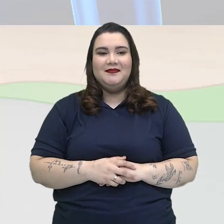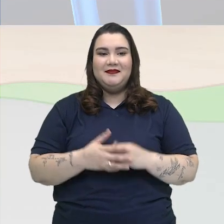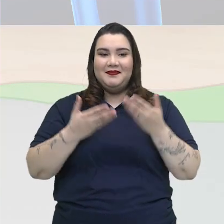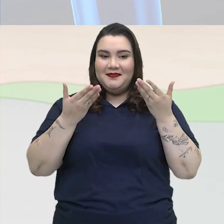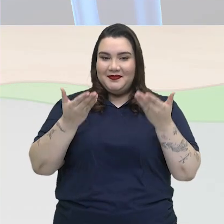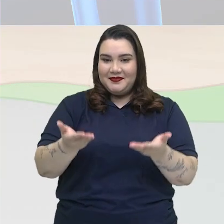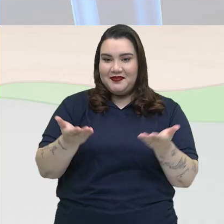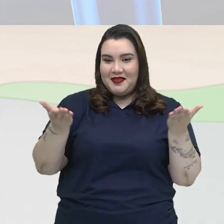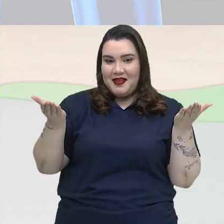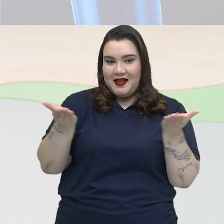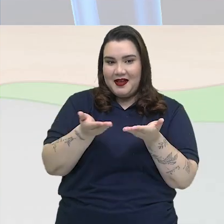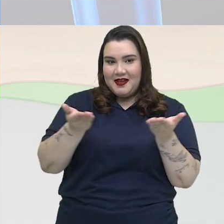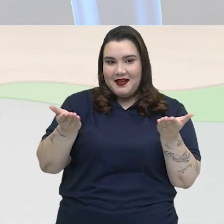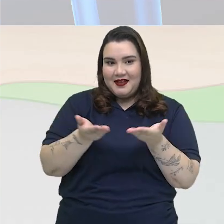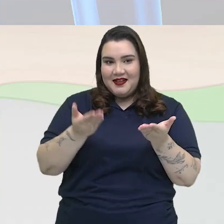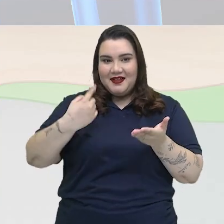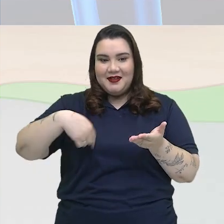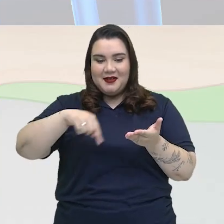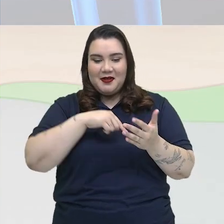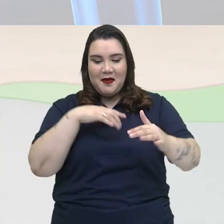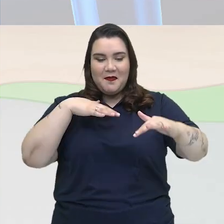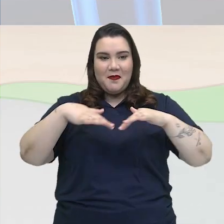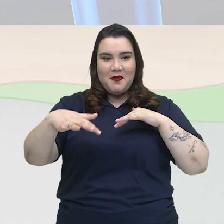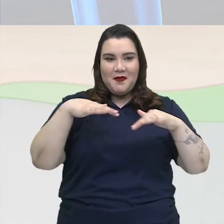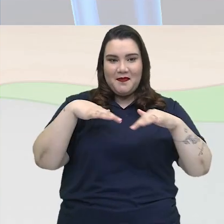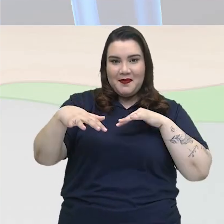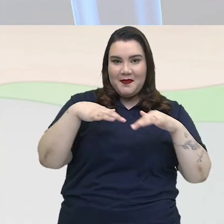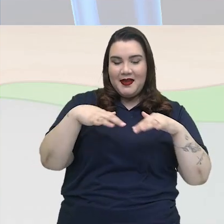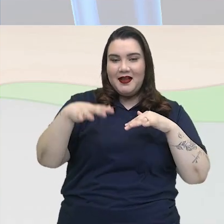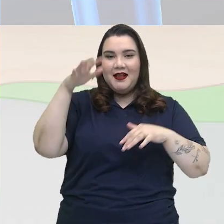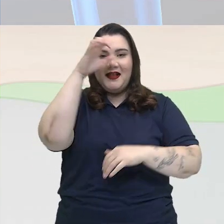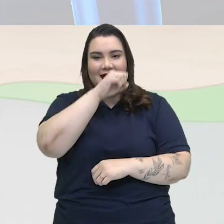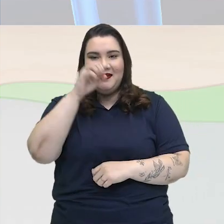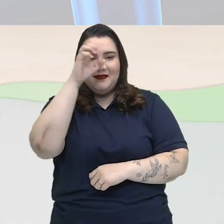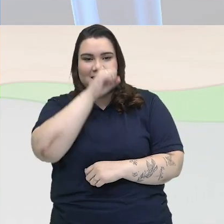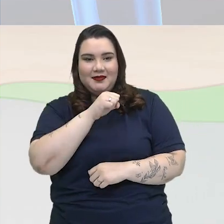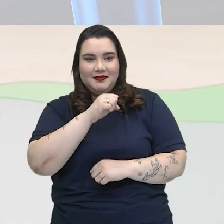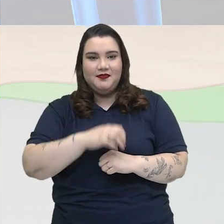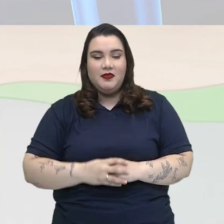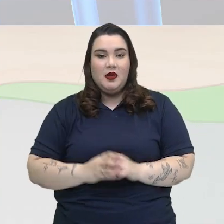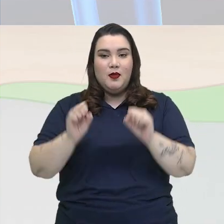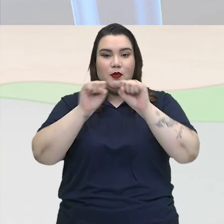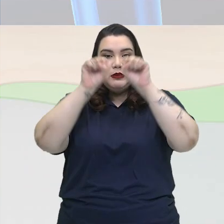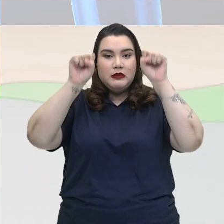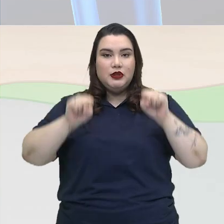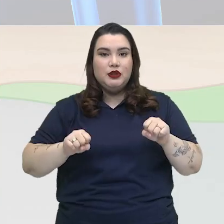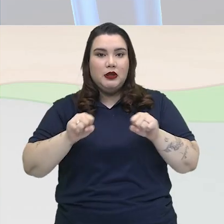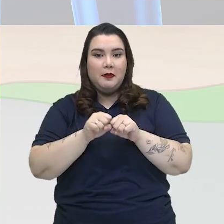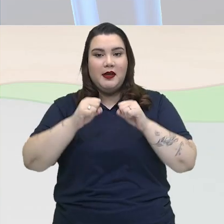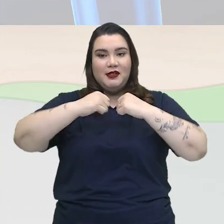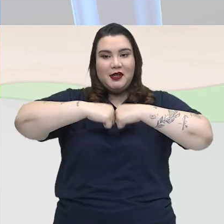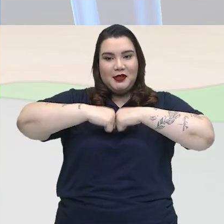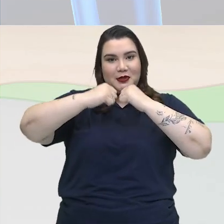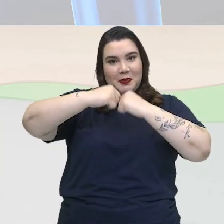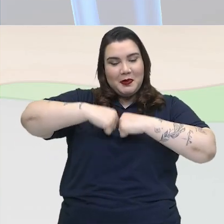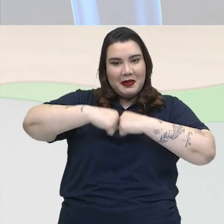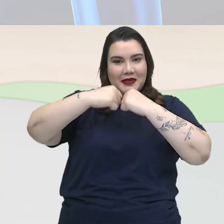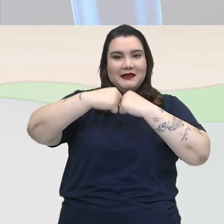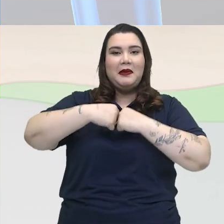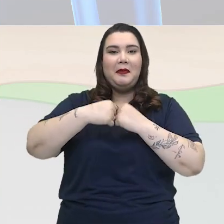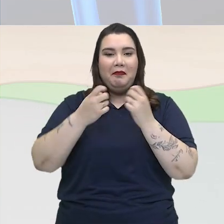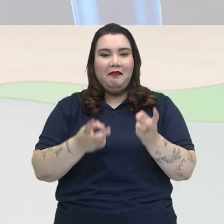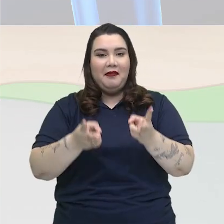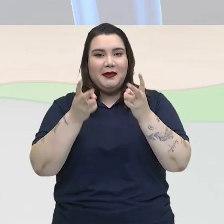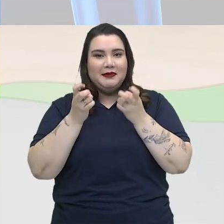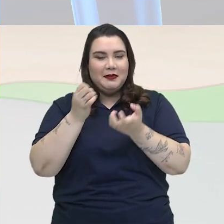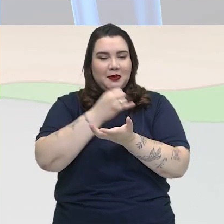Isso! Agora nós vamos mexer e aprender. O nosso sistema articular, vocês viram aí na